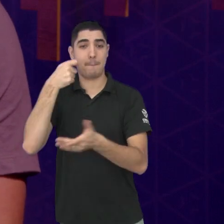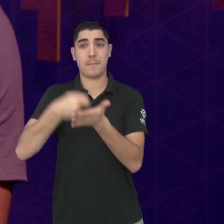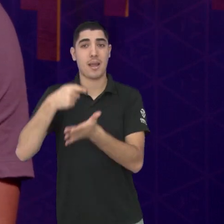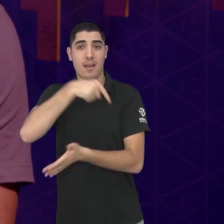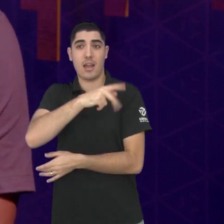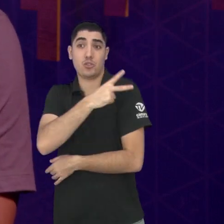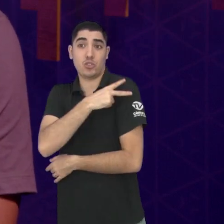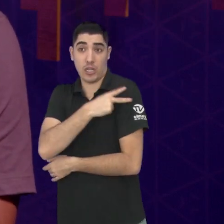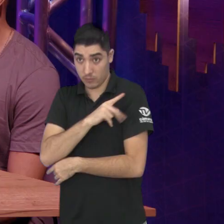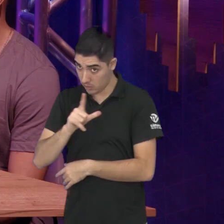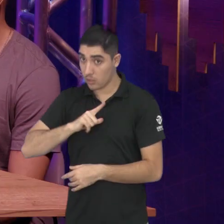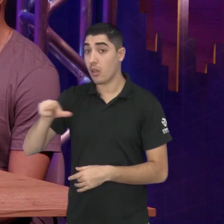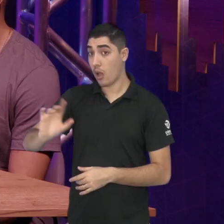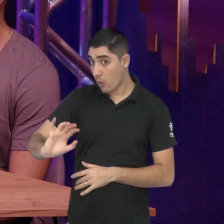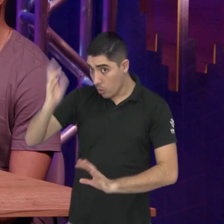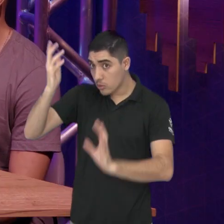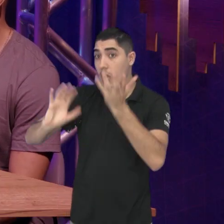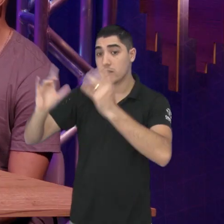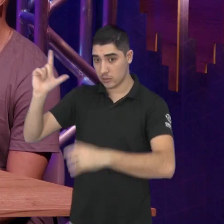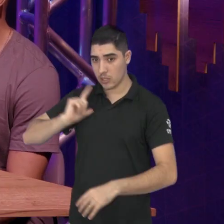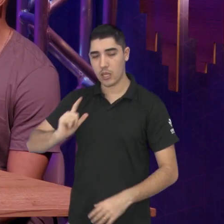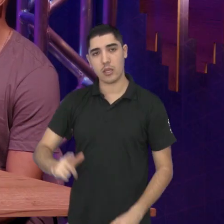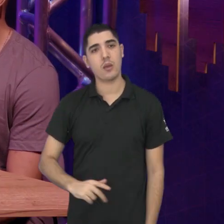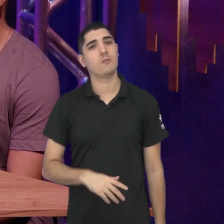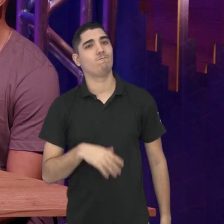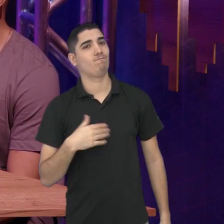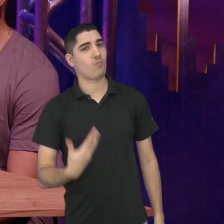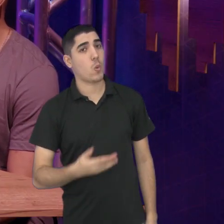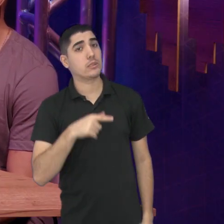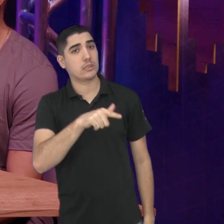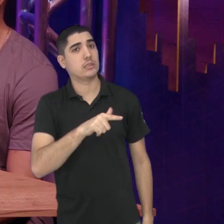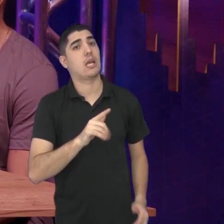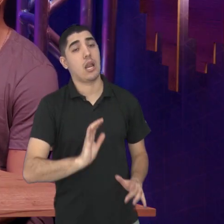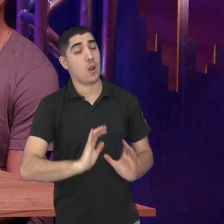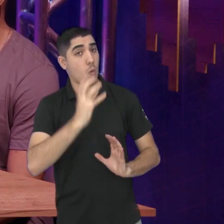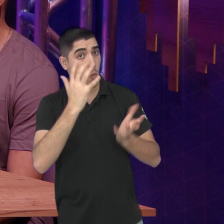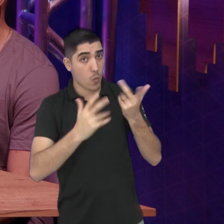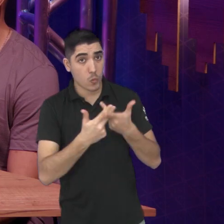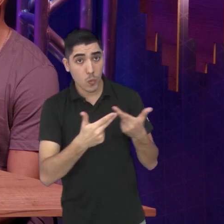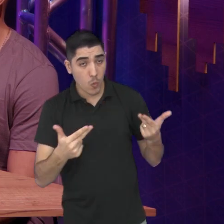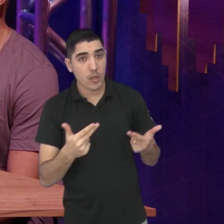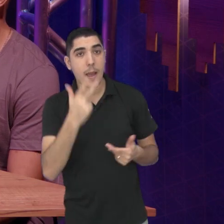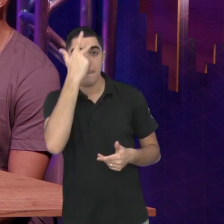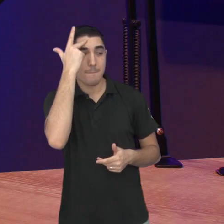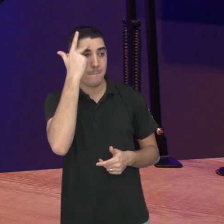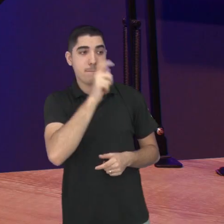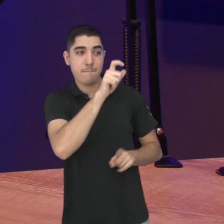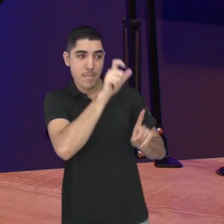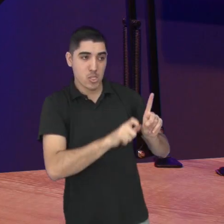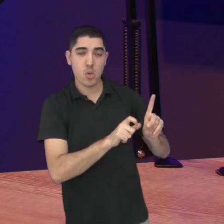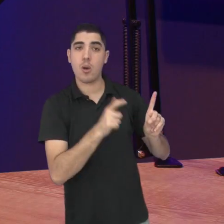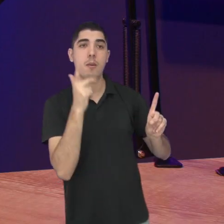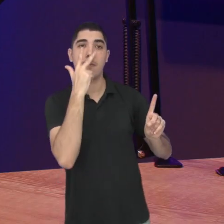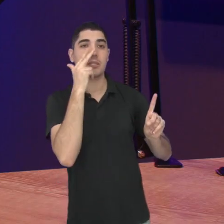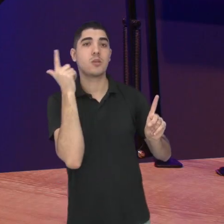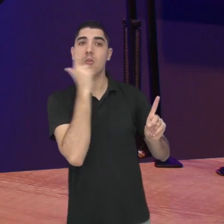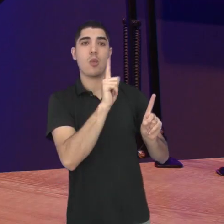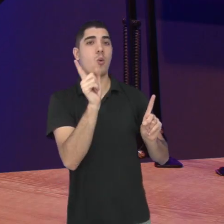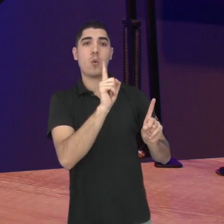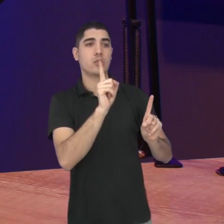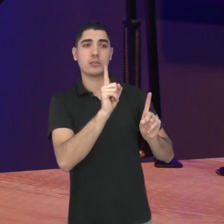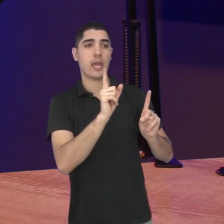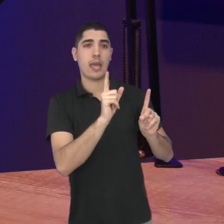acontece mais do que a gente imagina. Então são situações em que a pessoa realmente não consegue escapar, ela pode ser